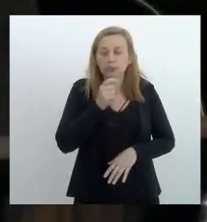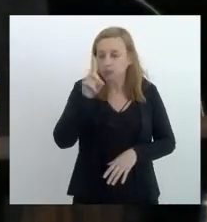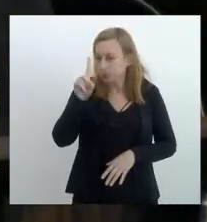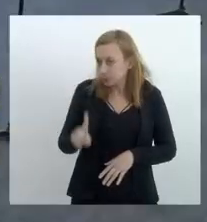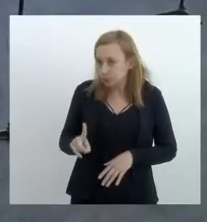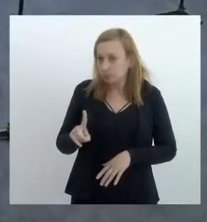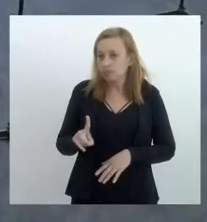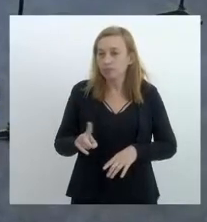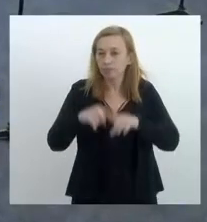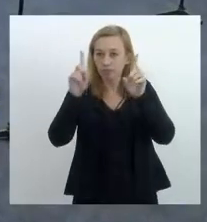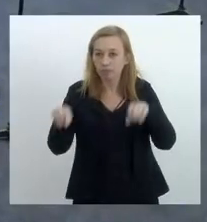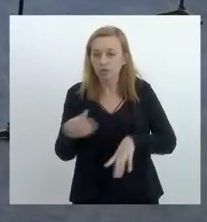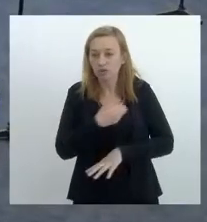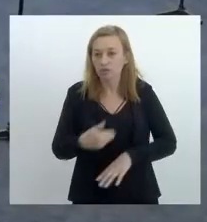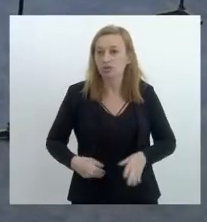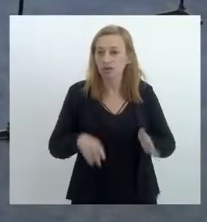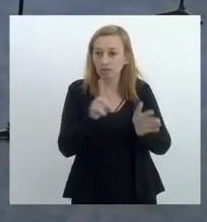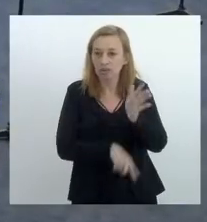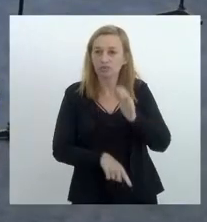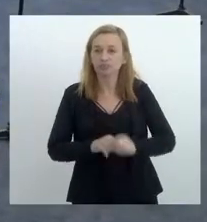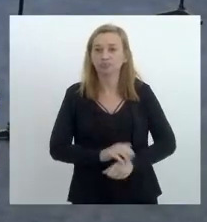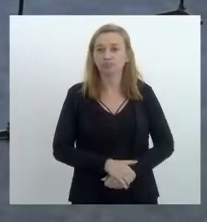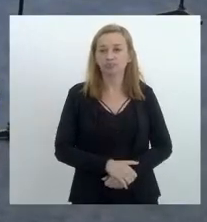servidores estaduais.